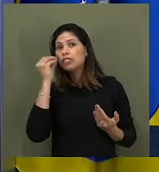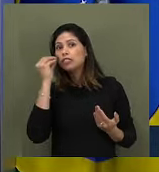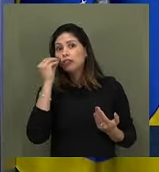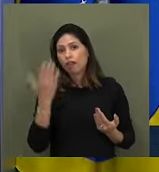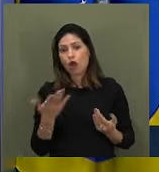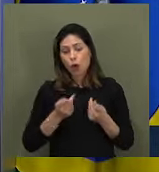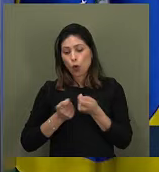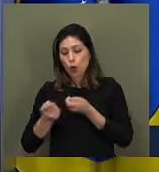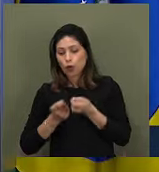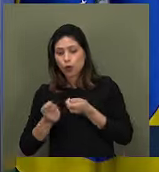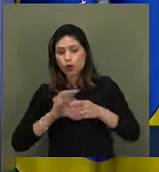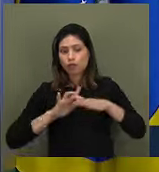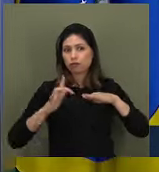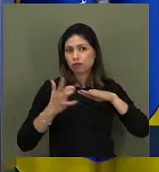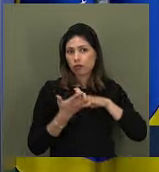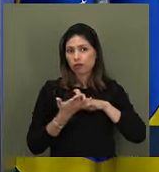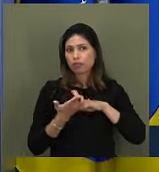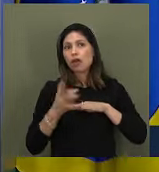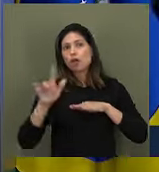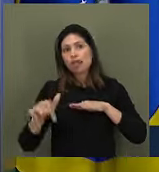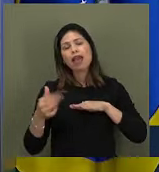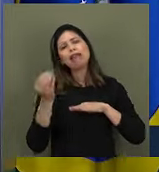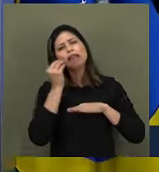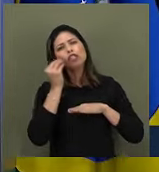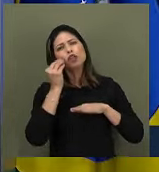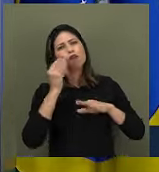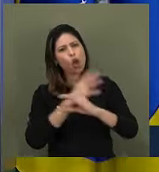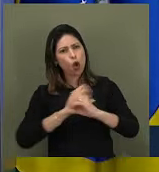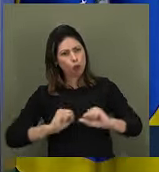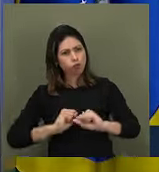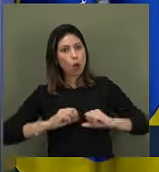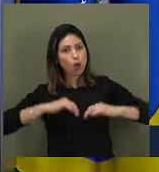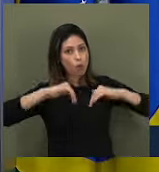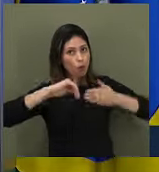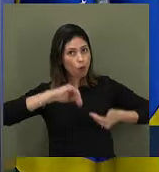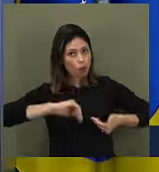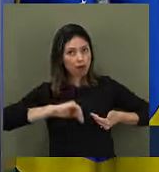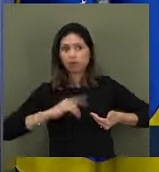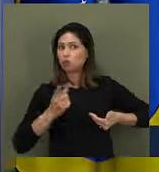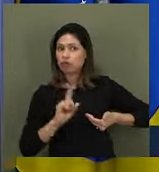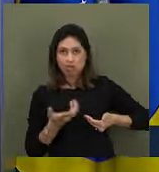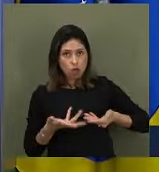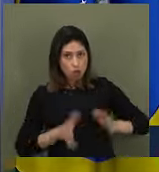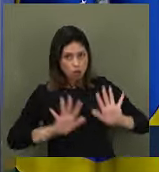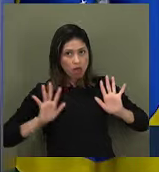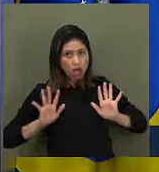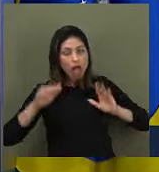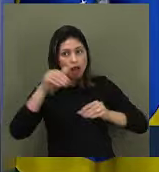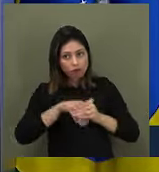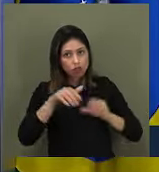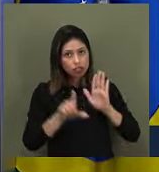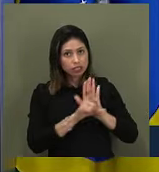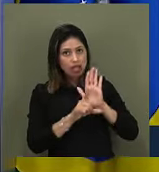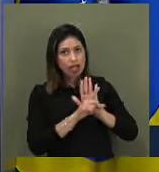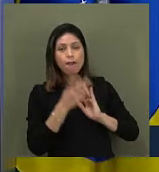redes sociais ou seja implantação da censura já que o Congresso Nacional não não quer legisl é uma forma que ele